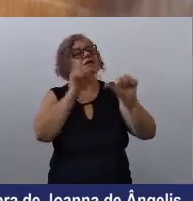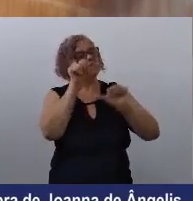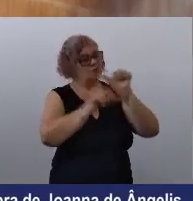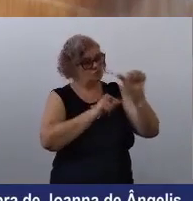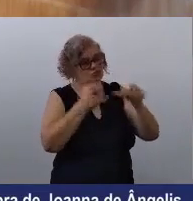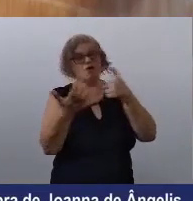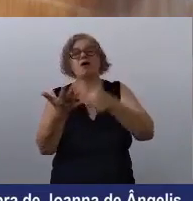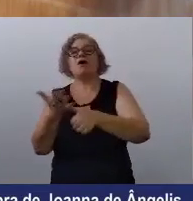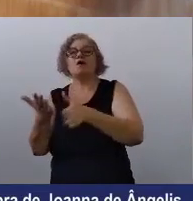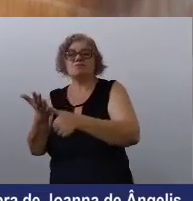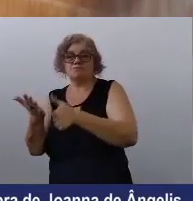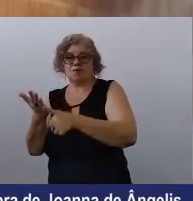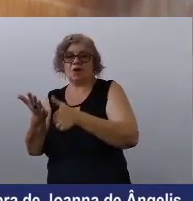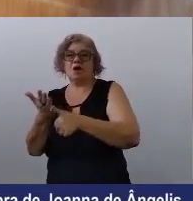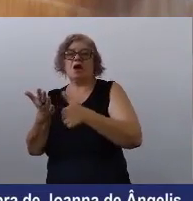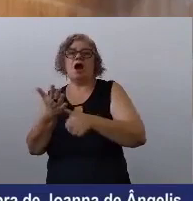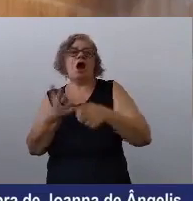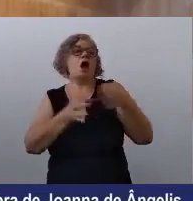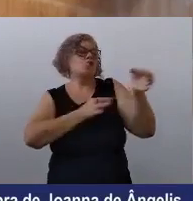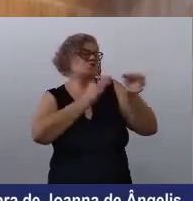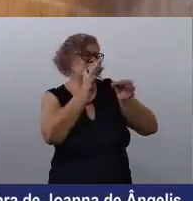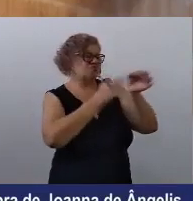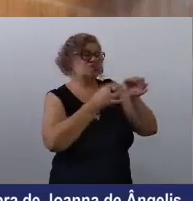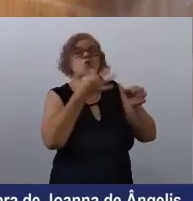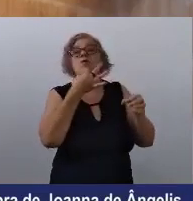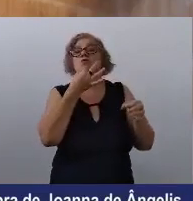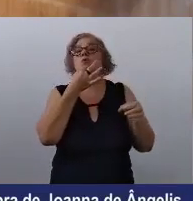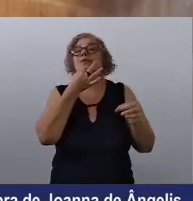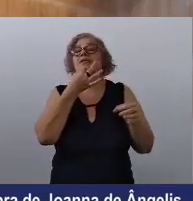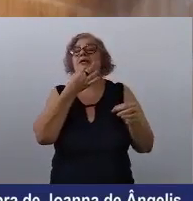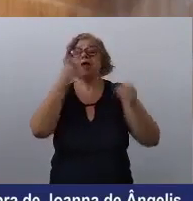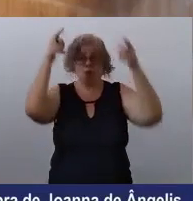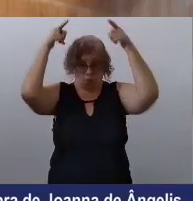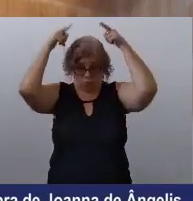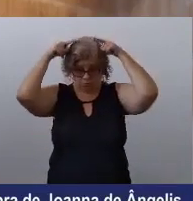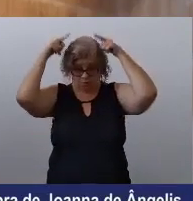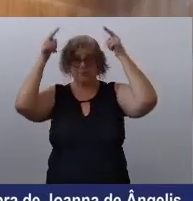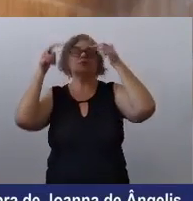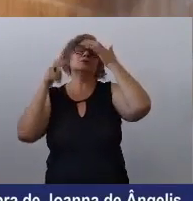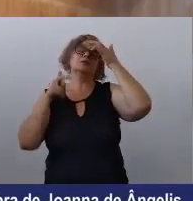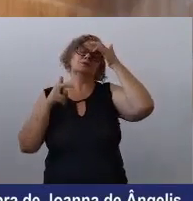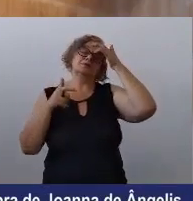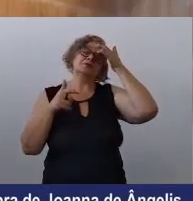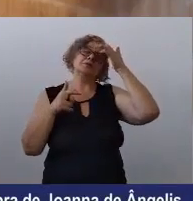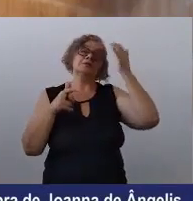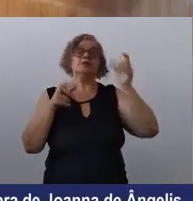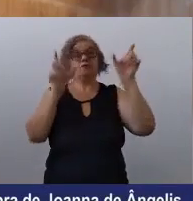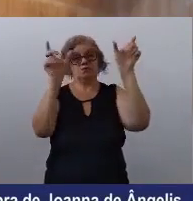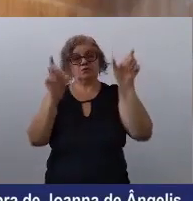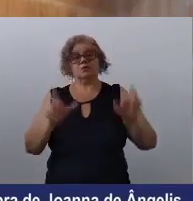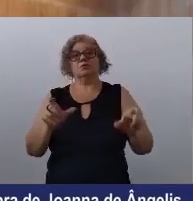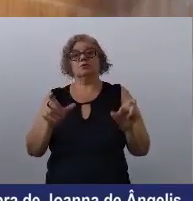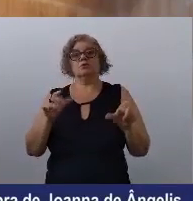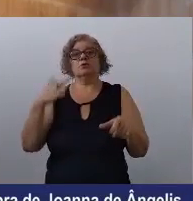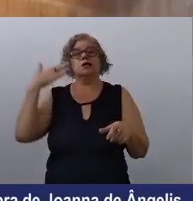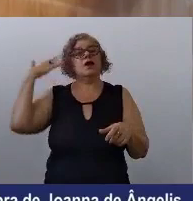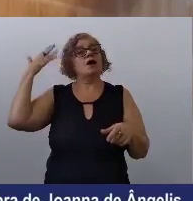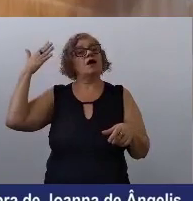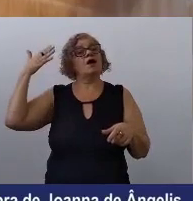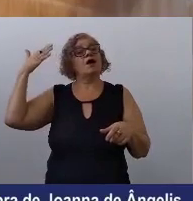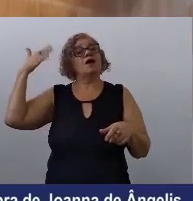se degladiando com o arcebispo do México. Uma ficou extremamente famosa, a